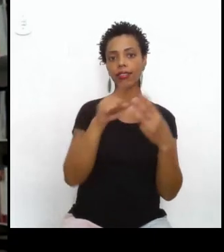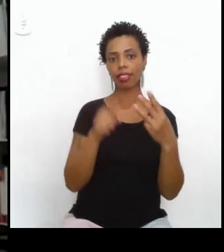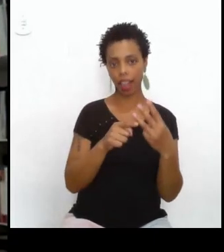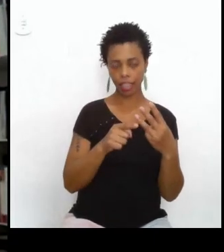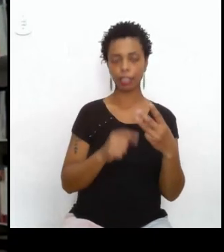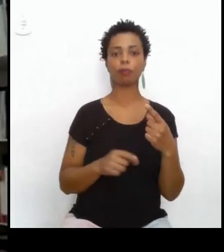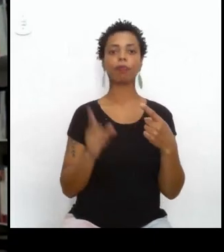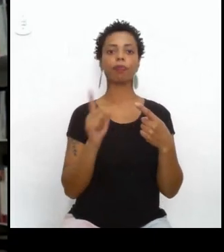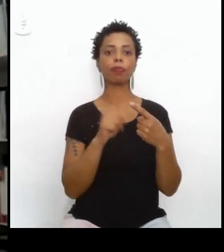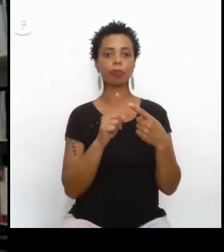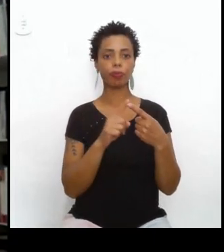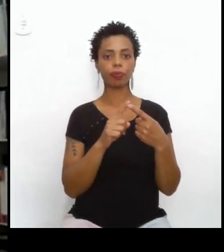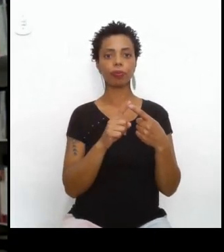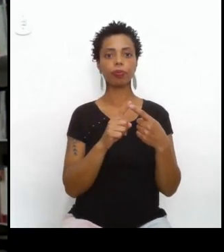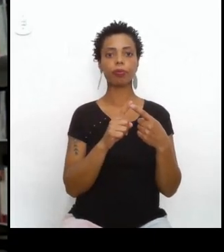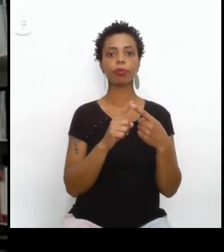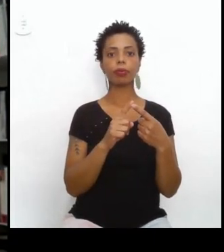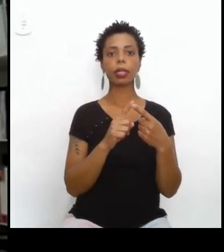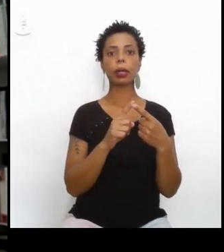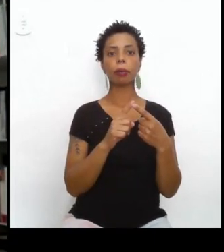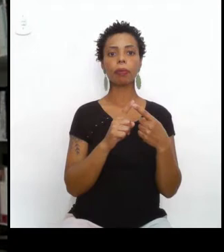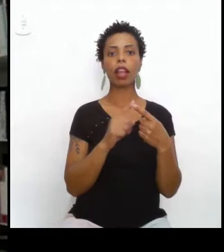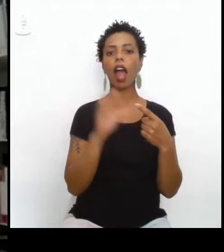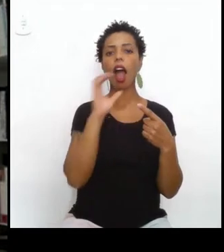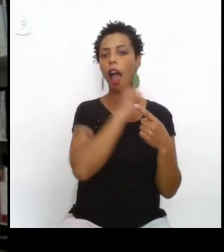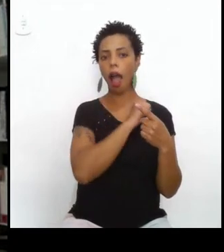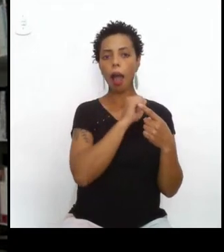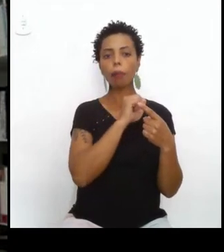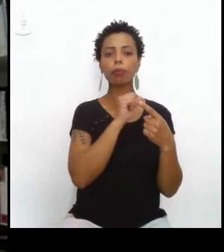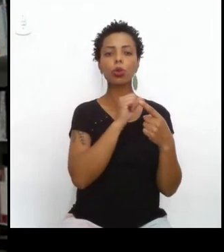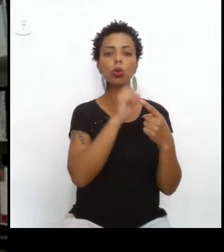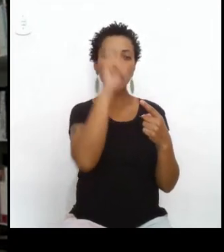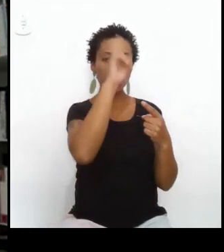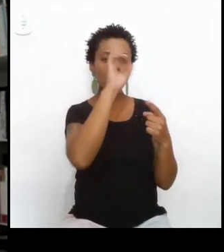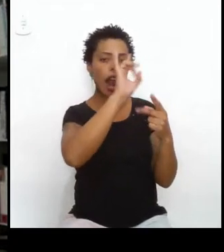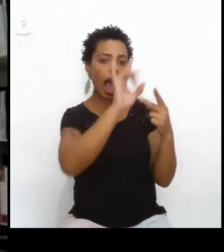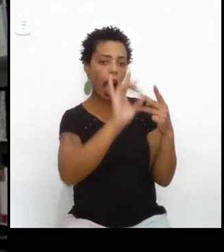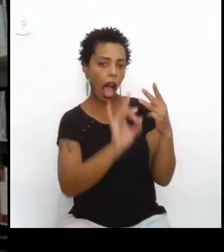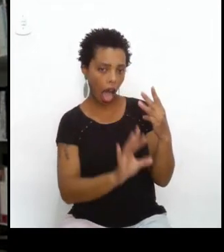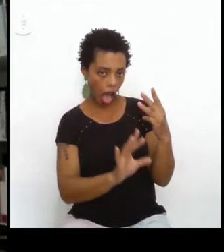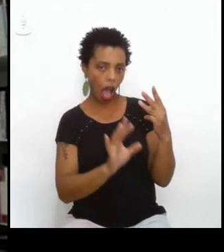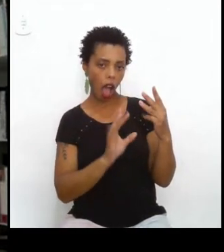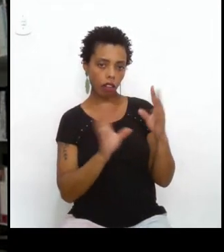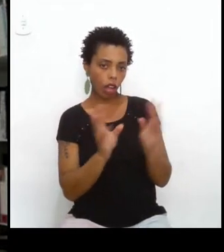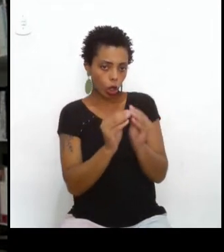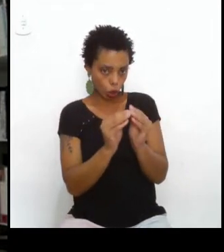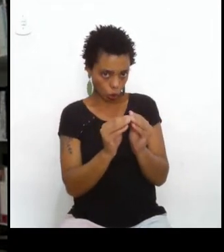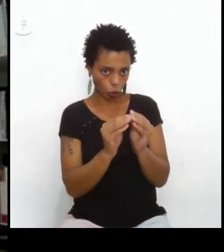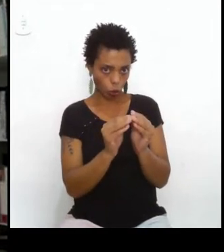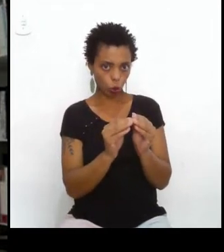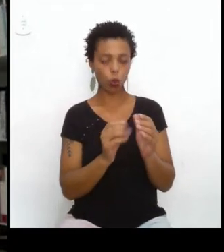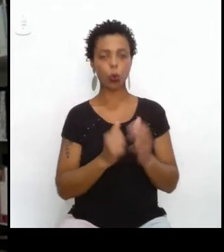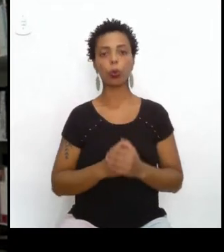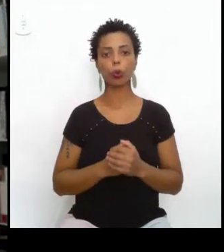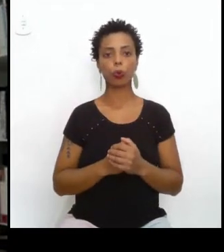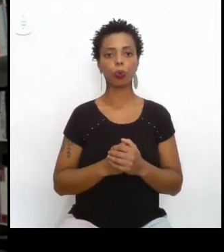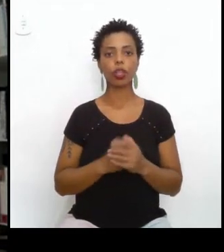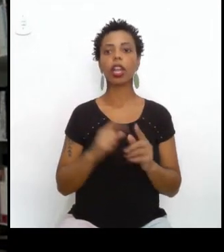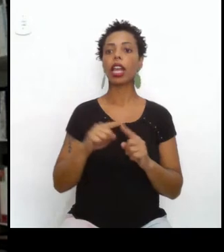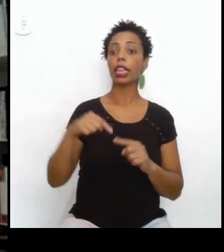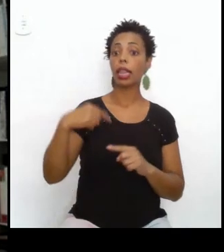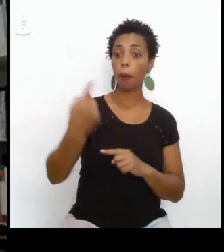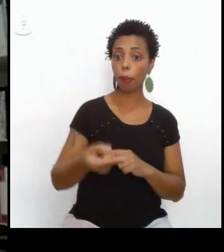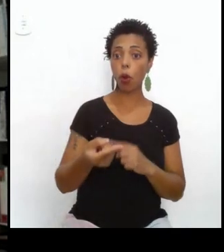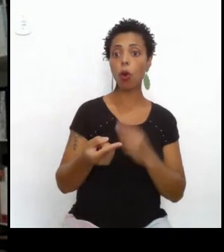eu vou iniciar apresentando rapidamente a biografia de cada uma das pessoas e a seguir vou pedir para